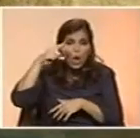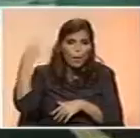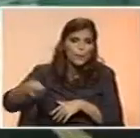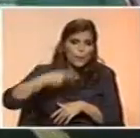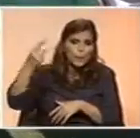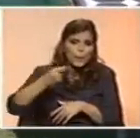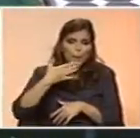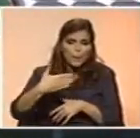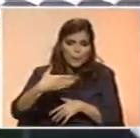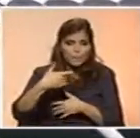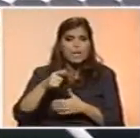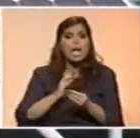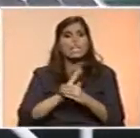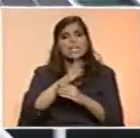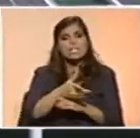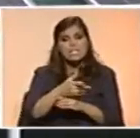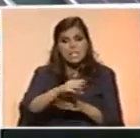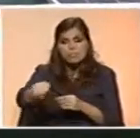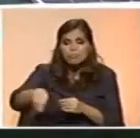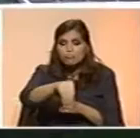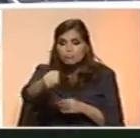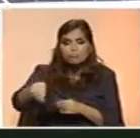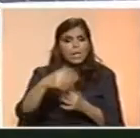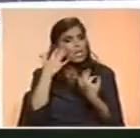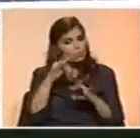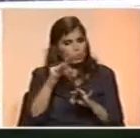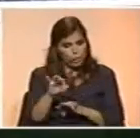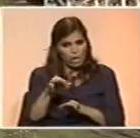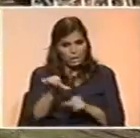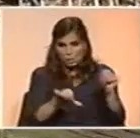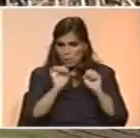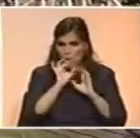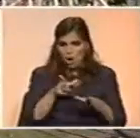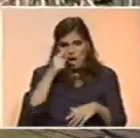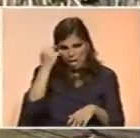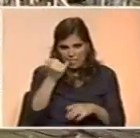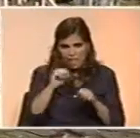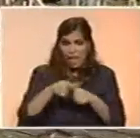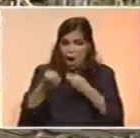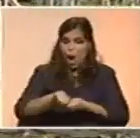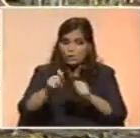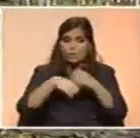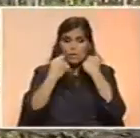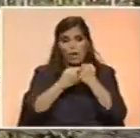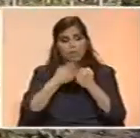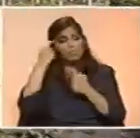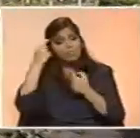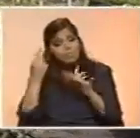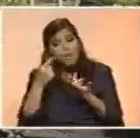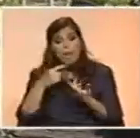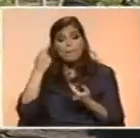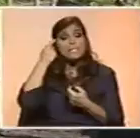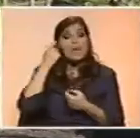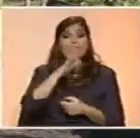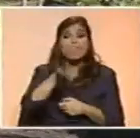e acesso a fertilizantes naturais. O conceito de horta social foi criado a pensar no ambiente e nas famílias da zona